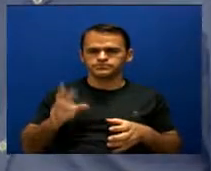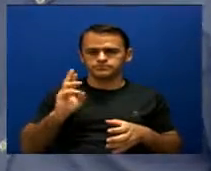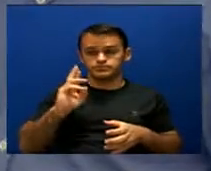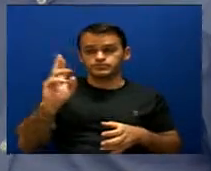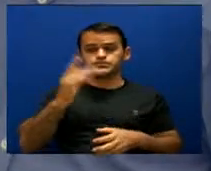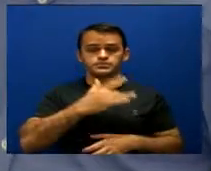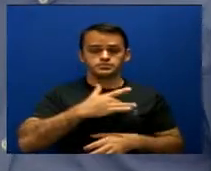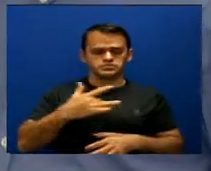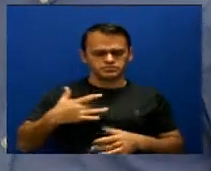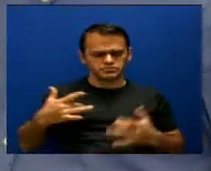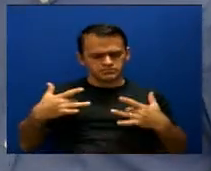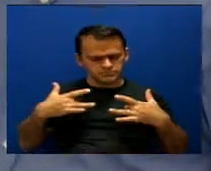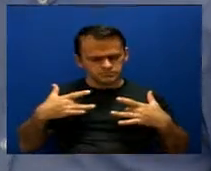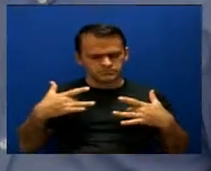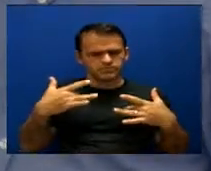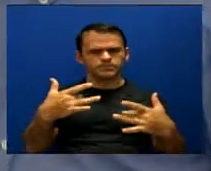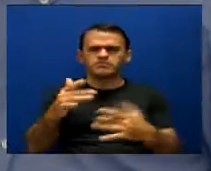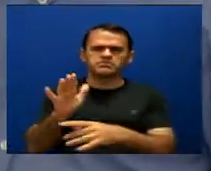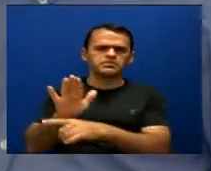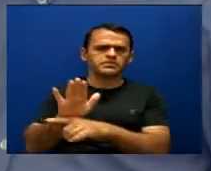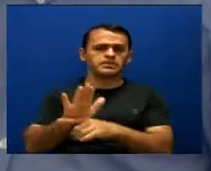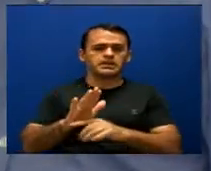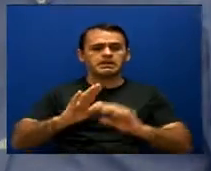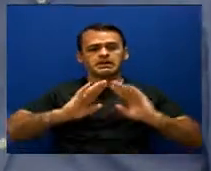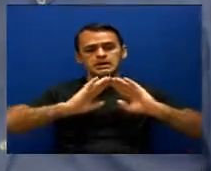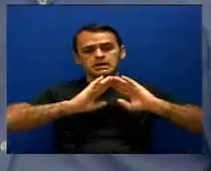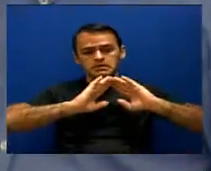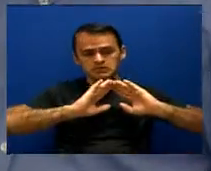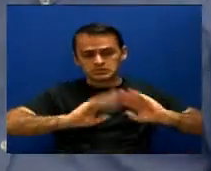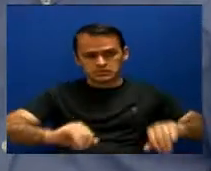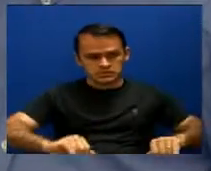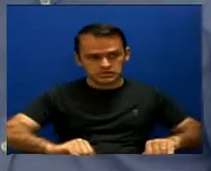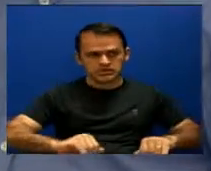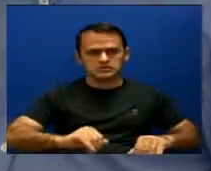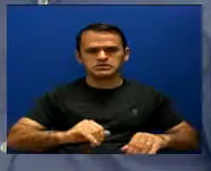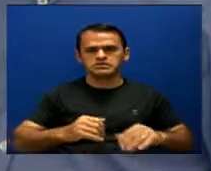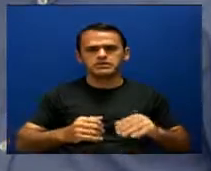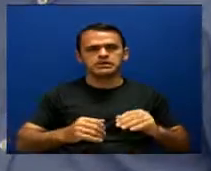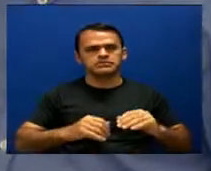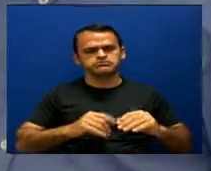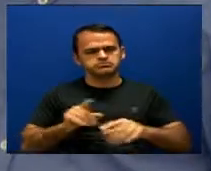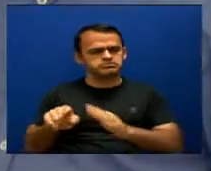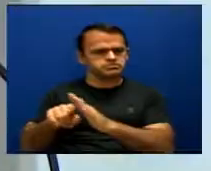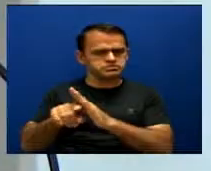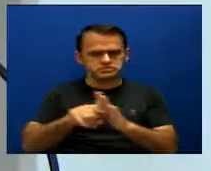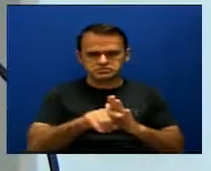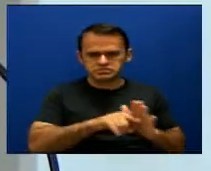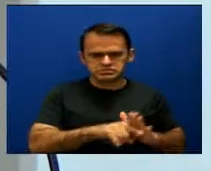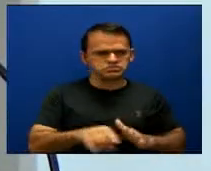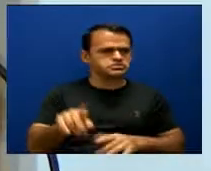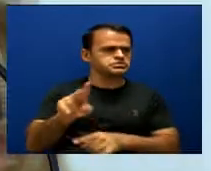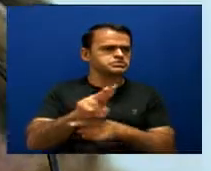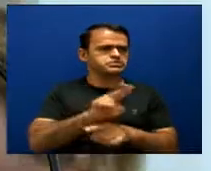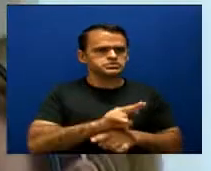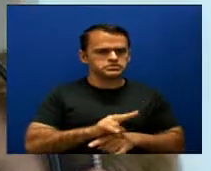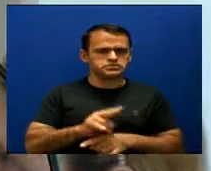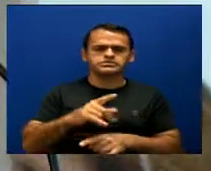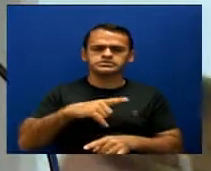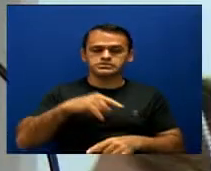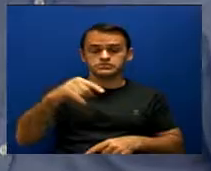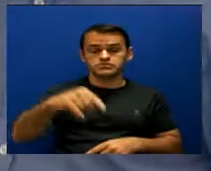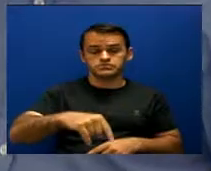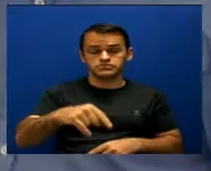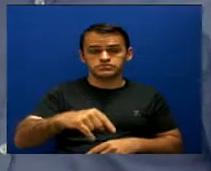disposição para o que precisar, que o senhor achar que tem de errado, que a gente possa investigar. Essa casa vai ter uma pessoa